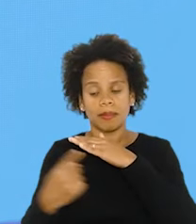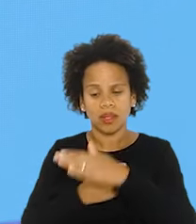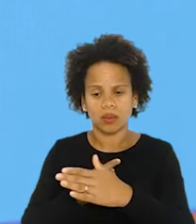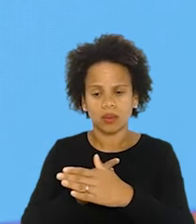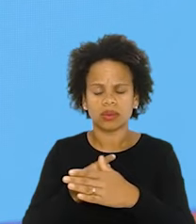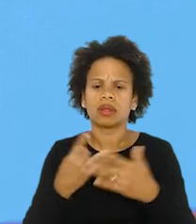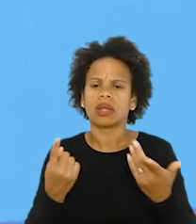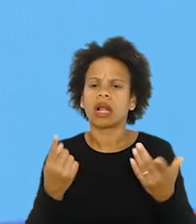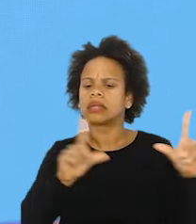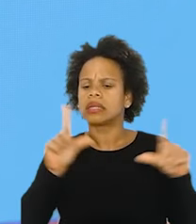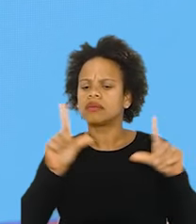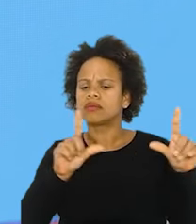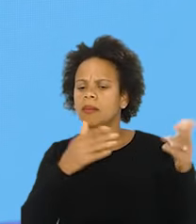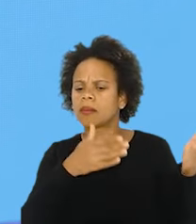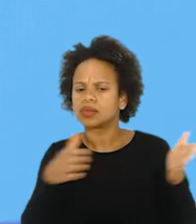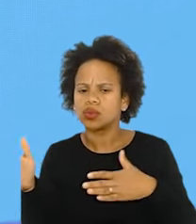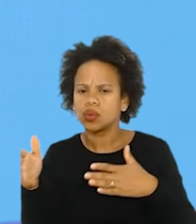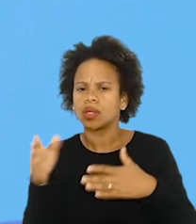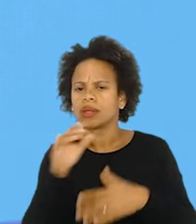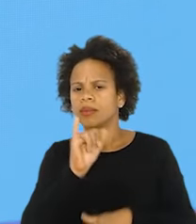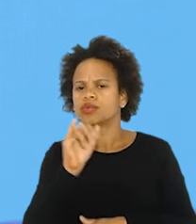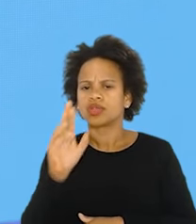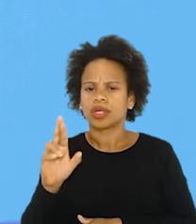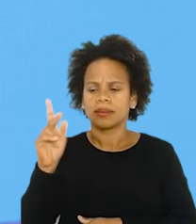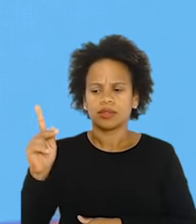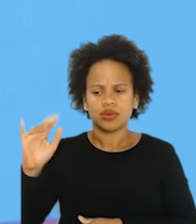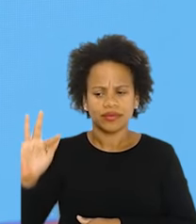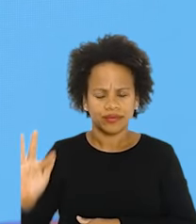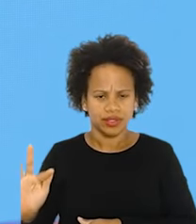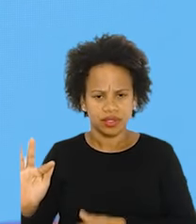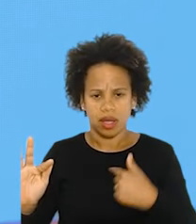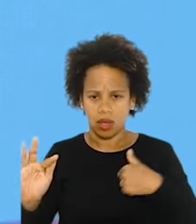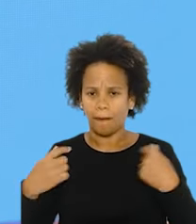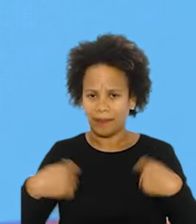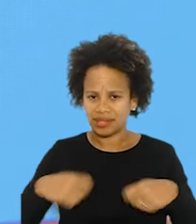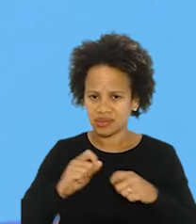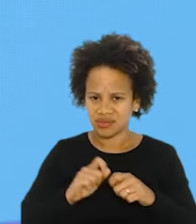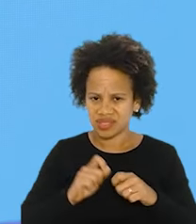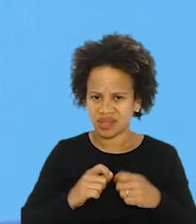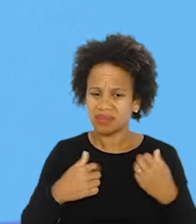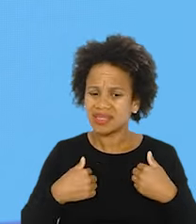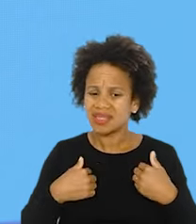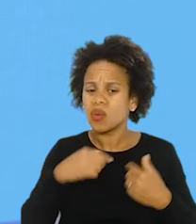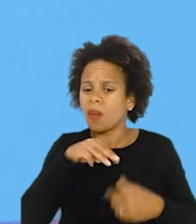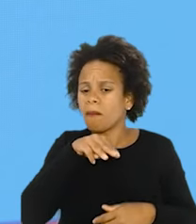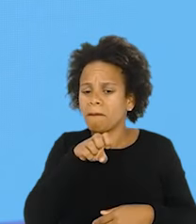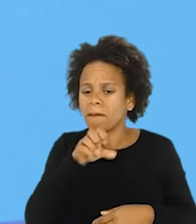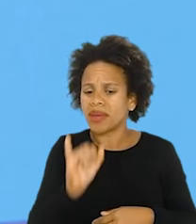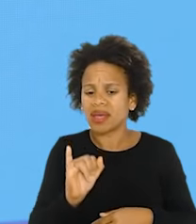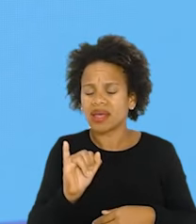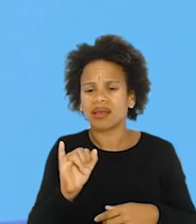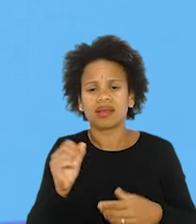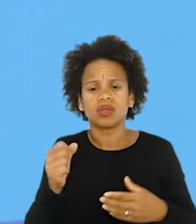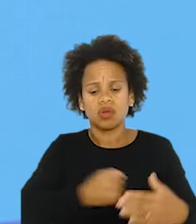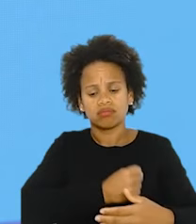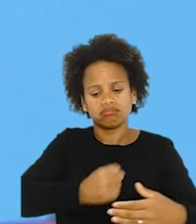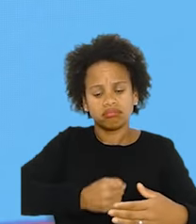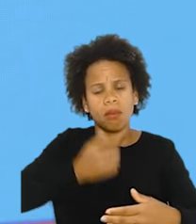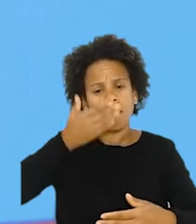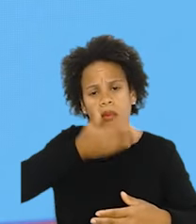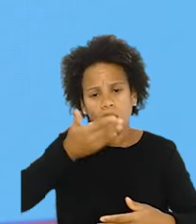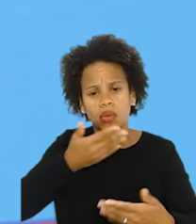olha passou na televisão Imposto de Renda pessoa física eu tenho que fazer Poxa eu só só amei eu só faço bolo só faço